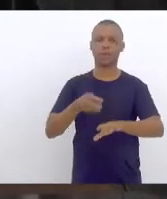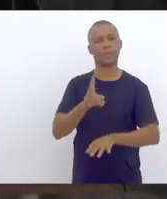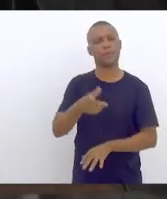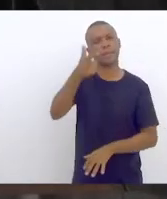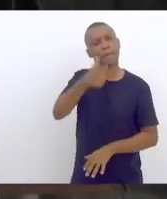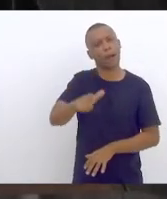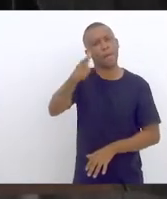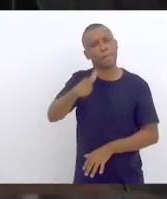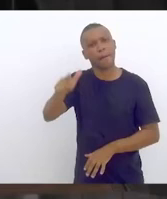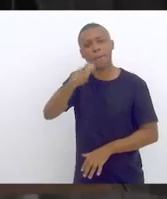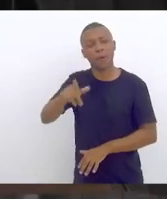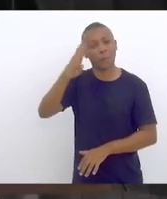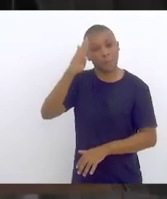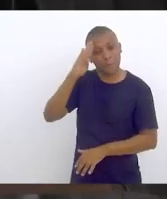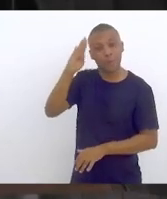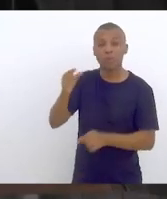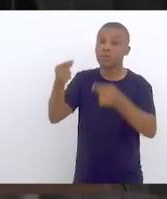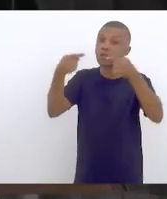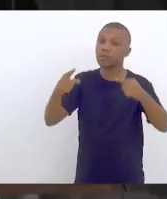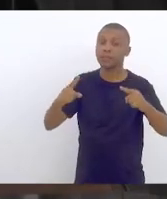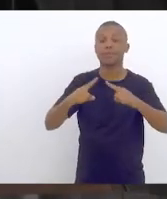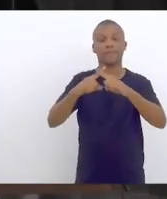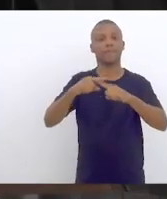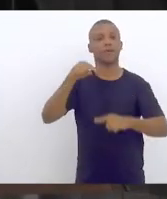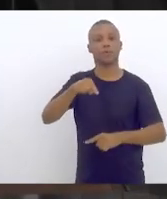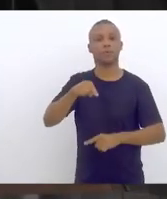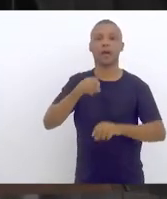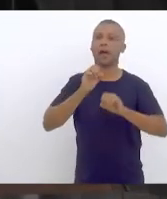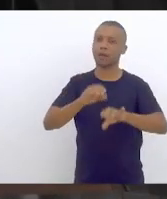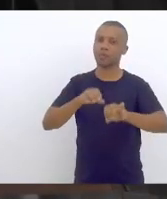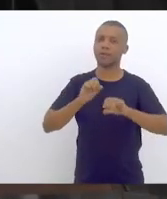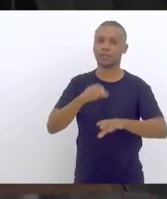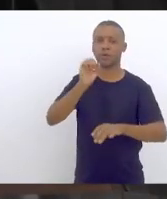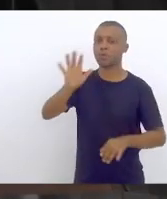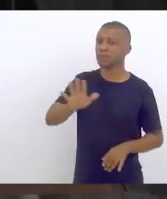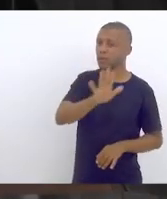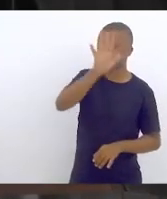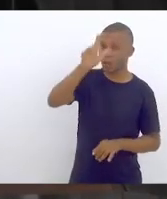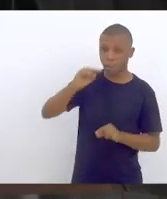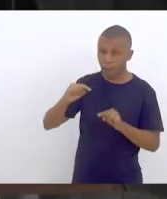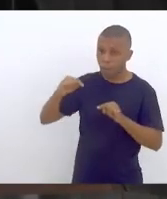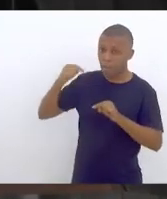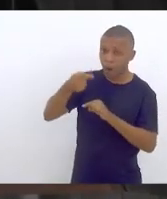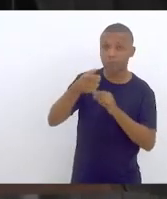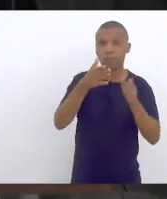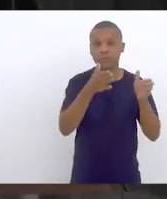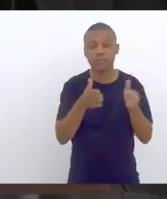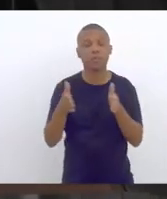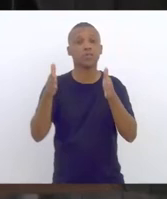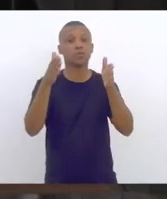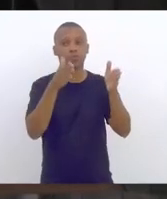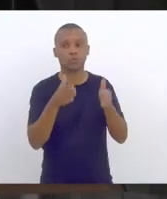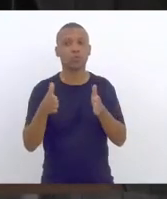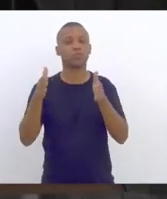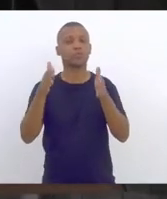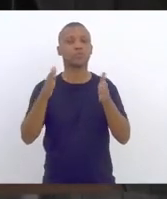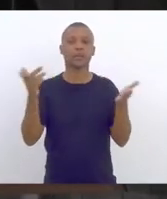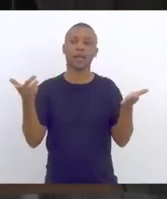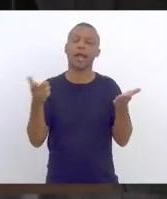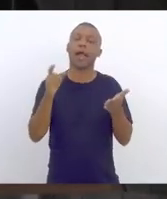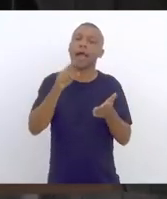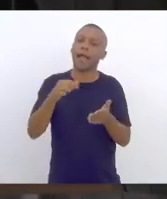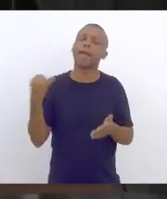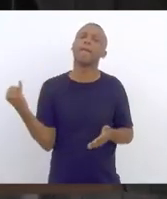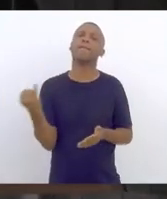que um dos maiores desafios da Educação Nacional para o próximo ciclo que se inaugura em 2023 Sem dúvida alguma é